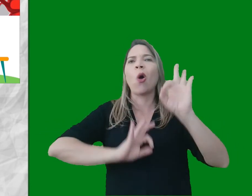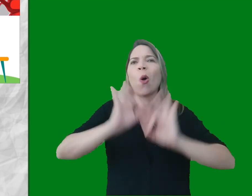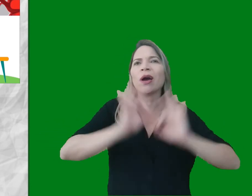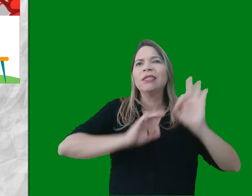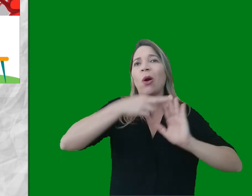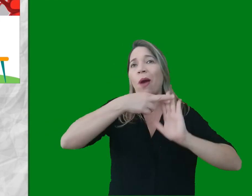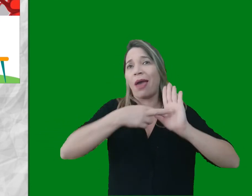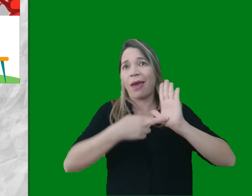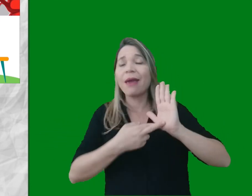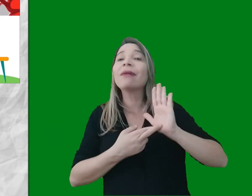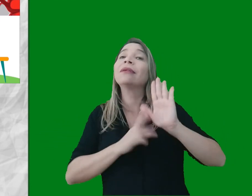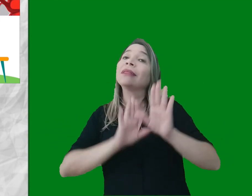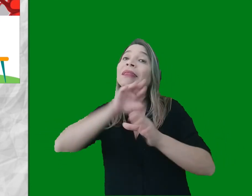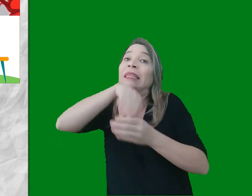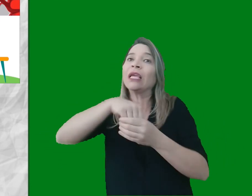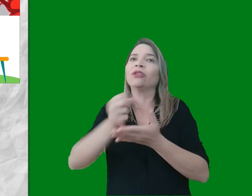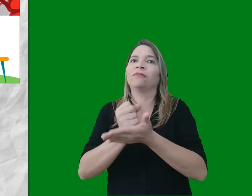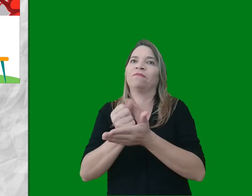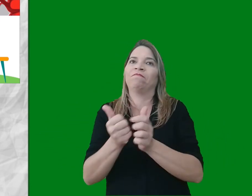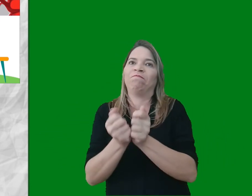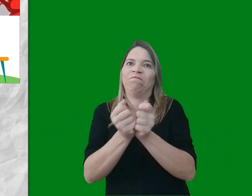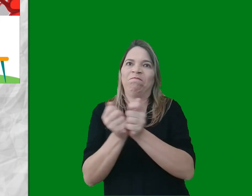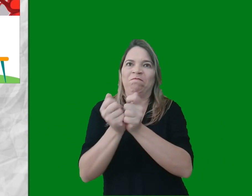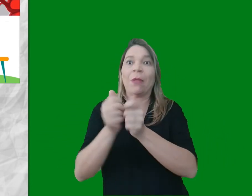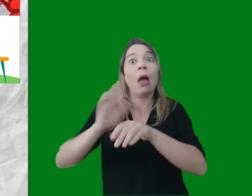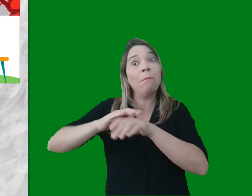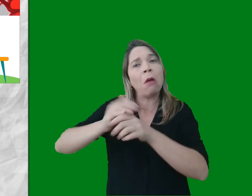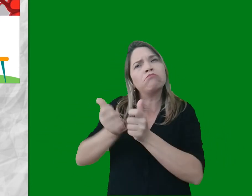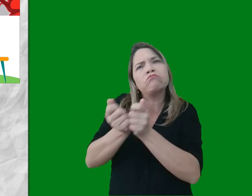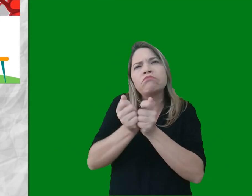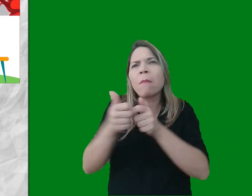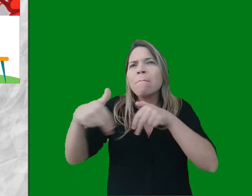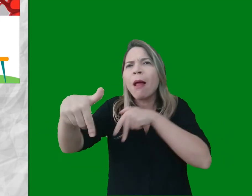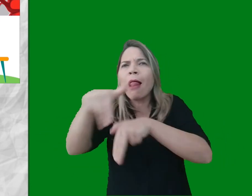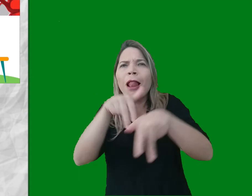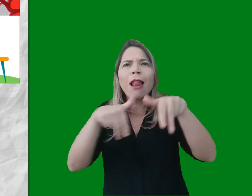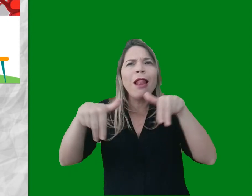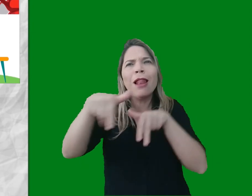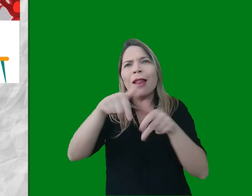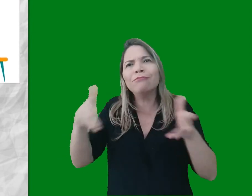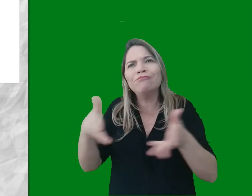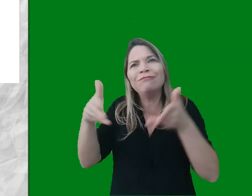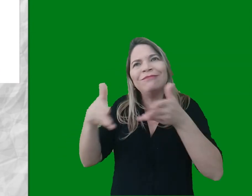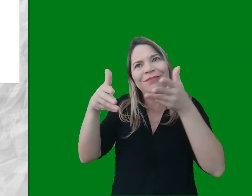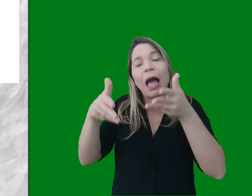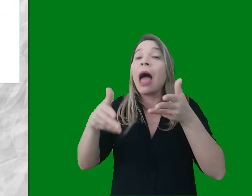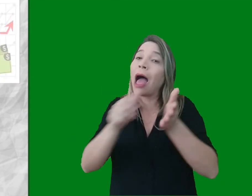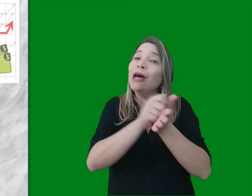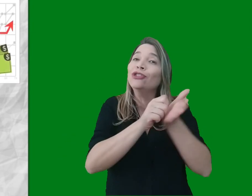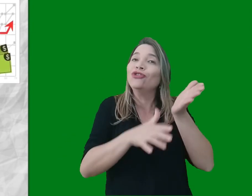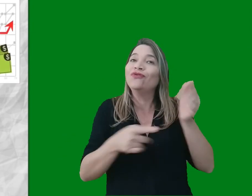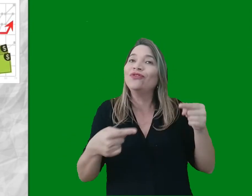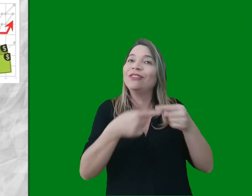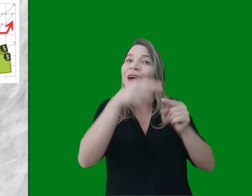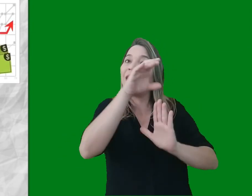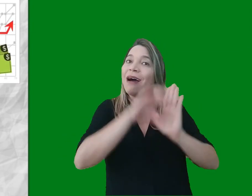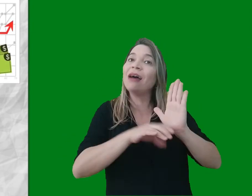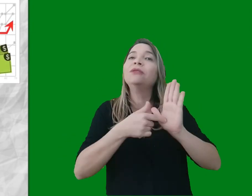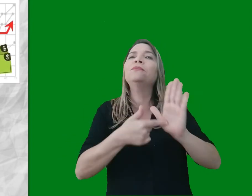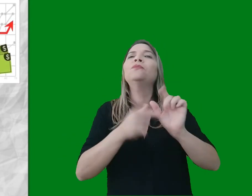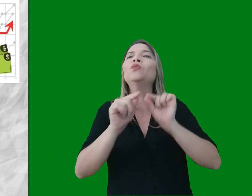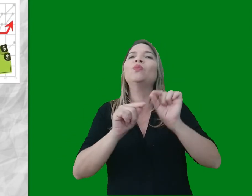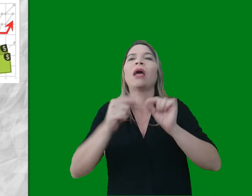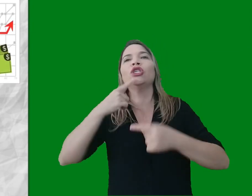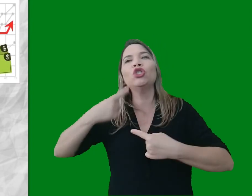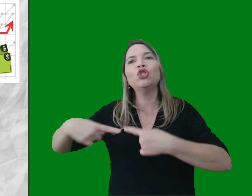plasticidade ficam à mercê do jogador, para ser manipulados, aprendendo e ensinando durante o processo. Como sugestão de atividades, os autores propõem